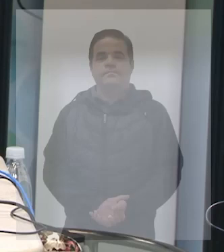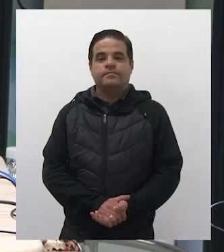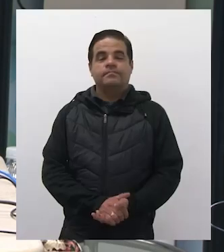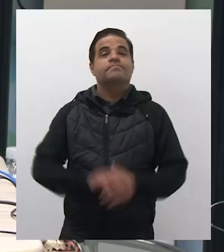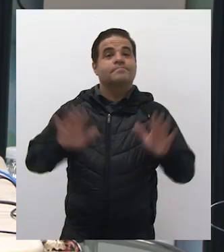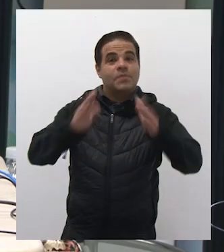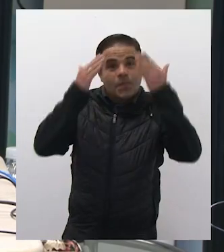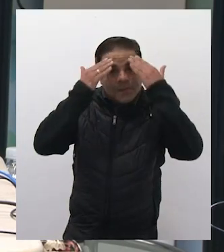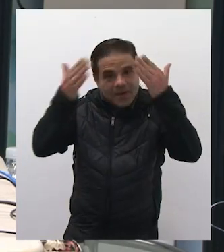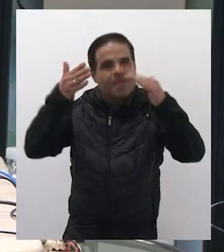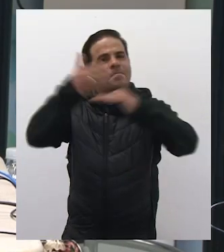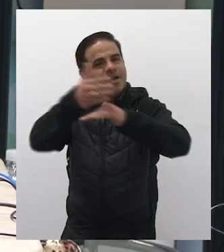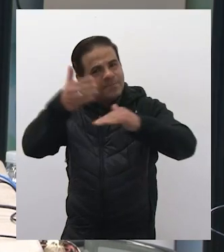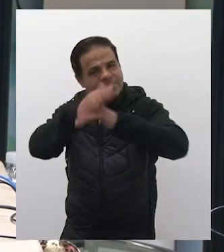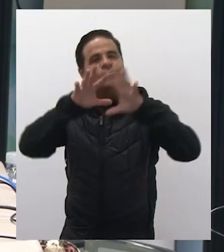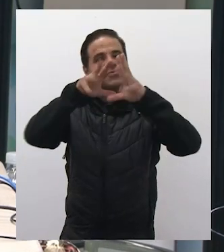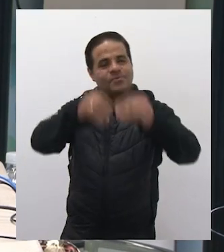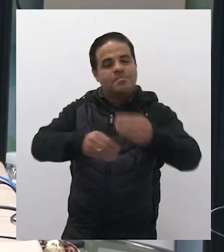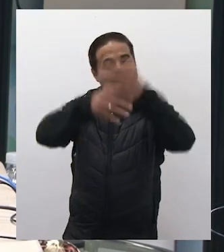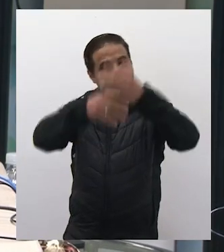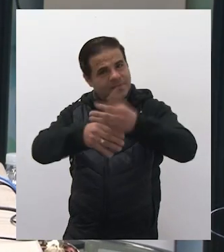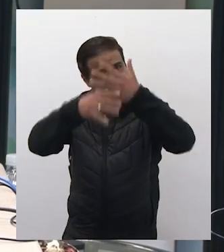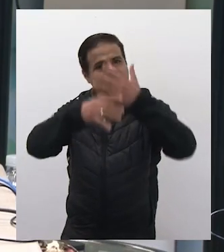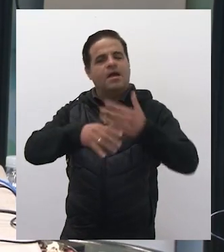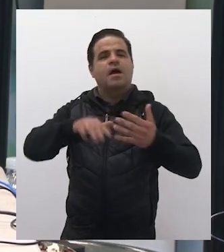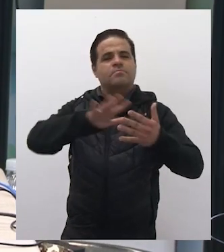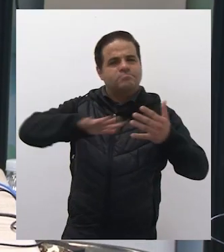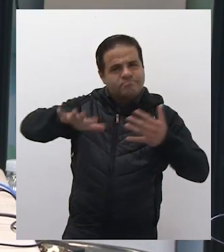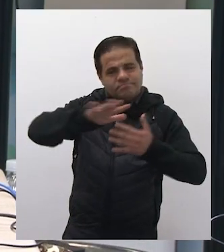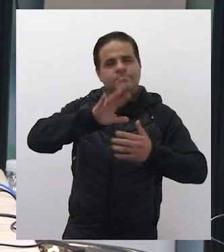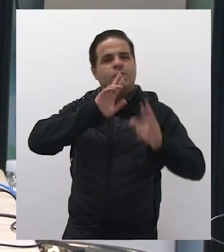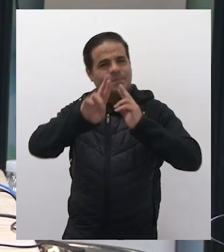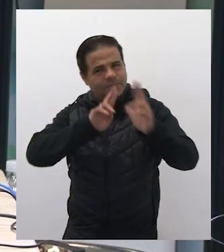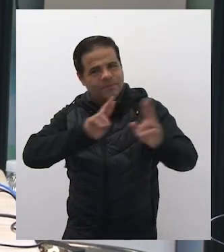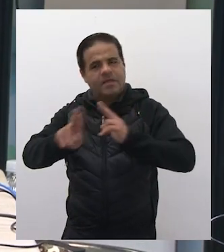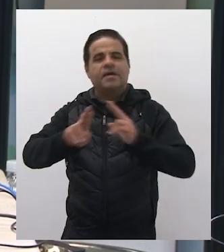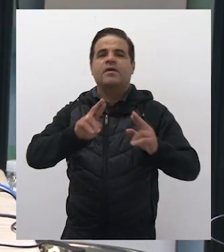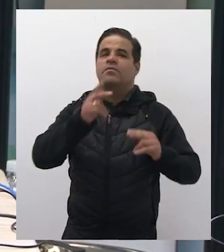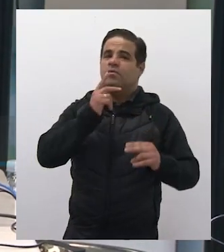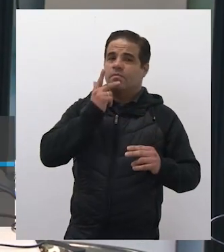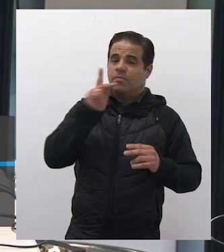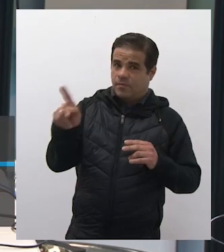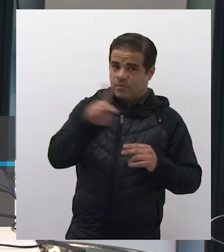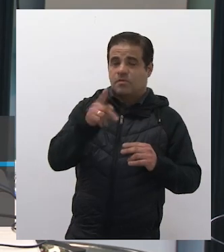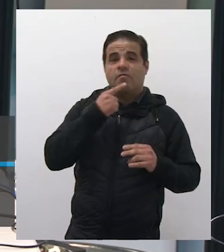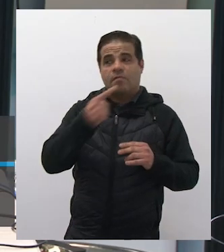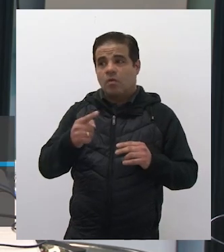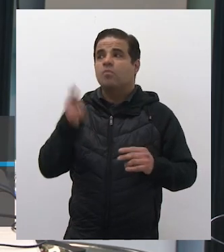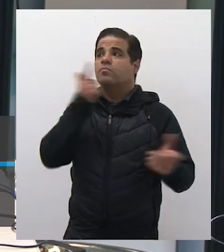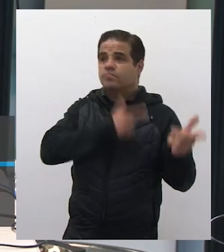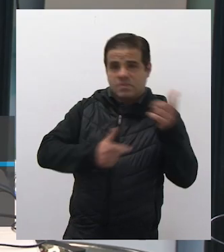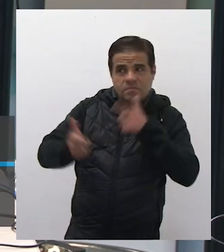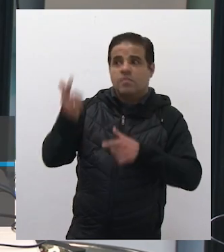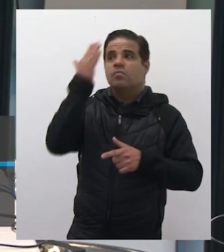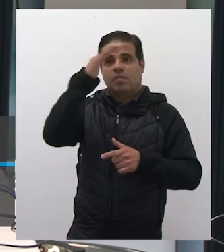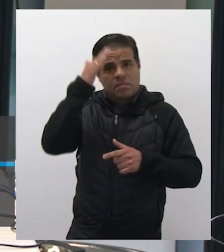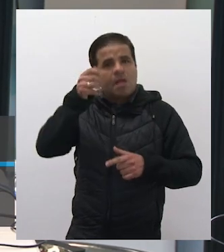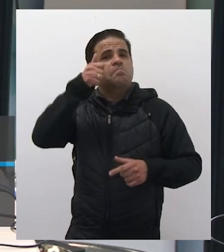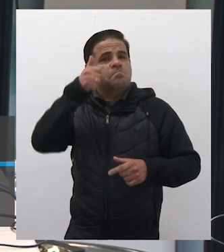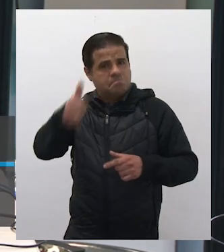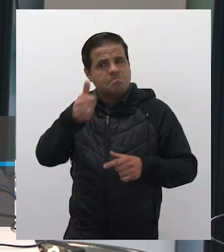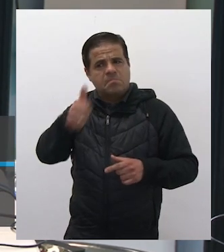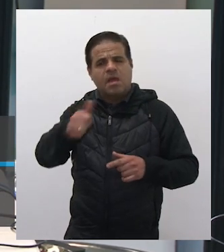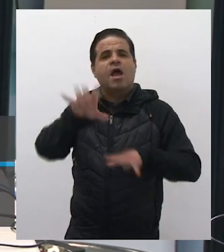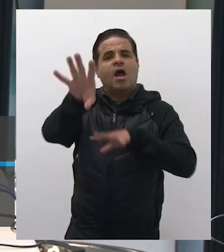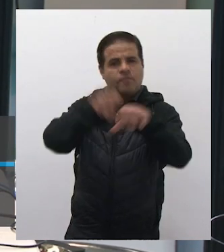Muito obrigada pela participação de vocês. Olha, muita gente colocou que conseguiu entender, né, que